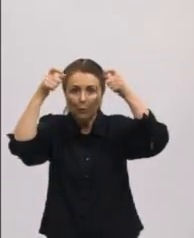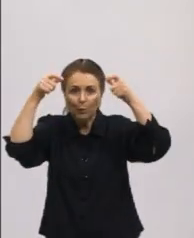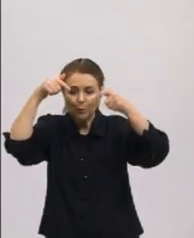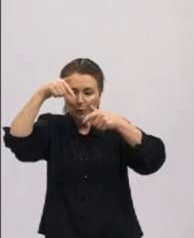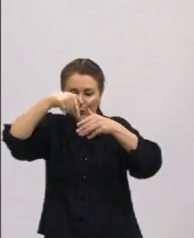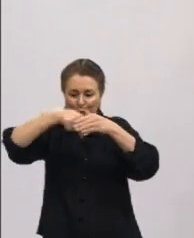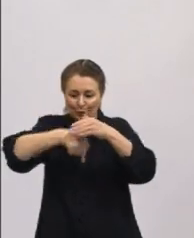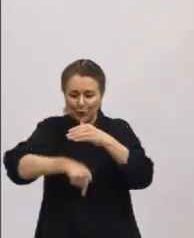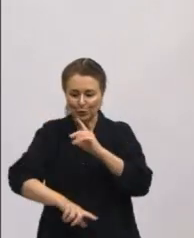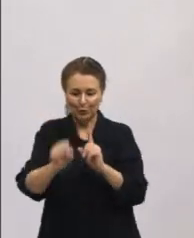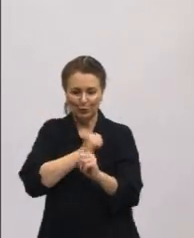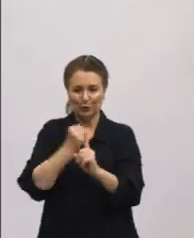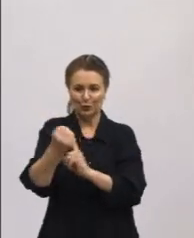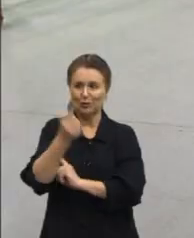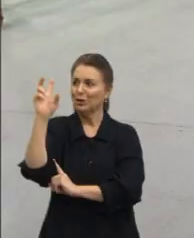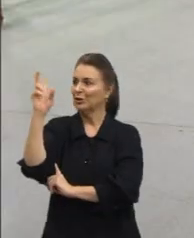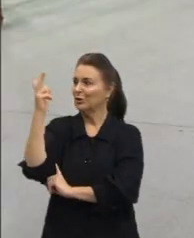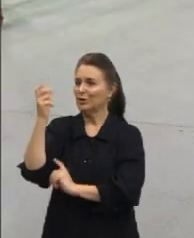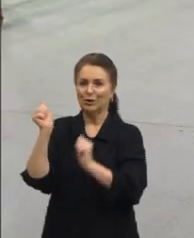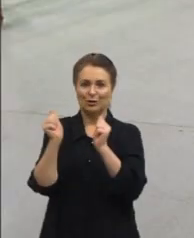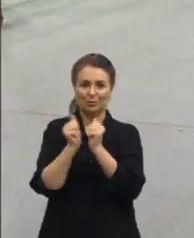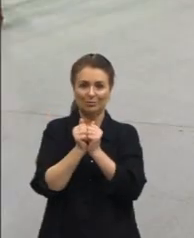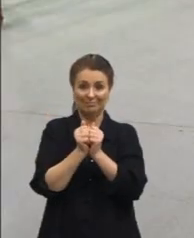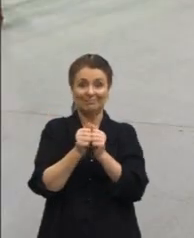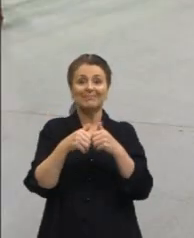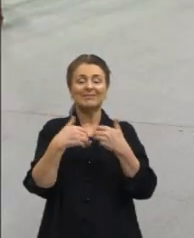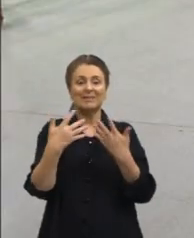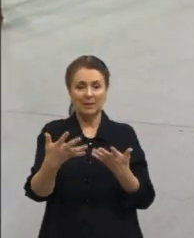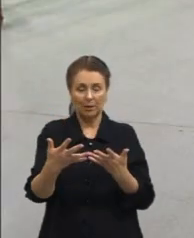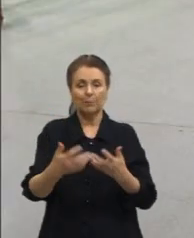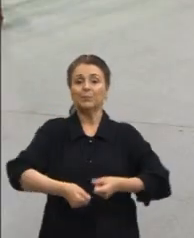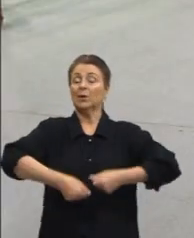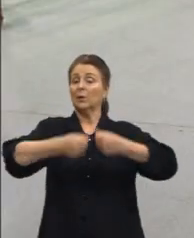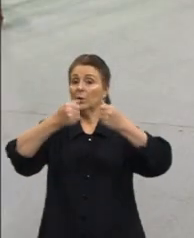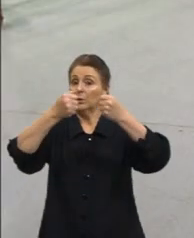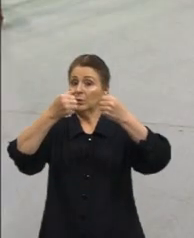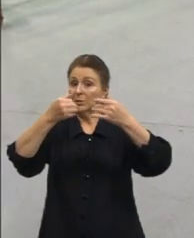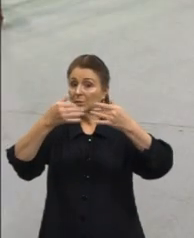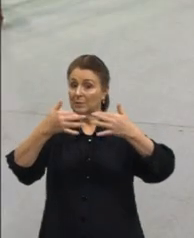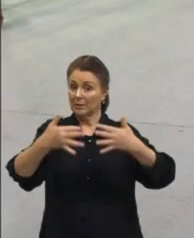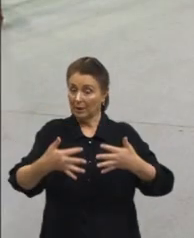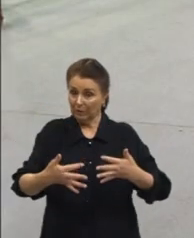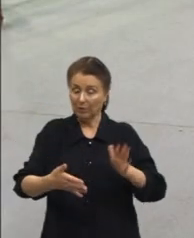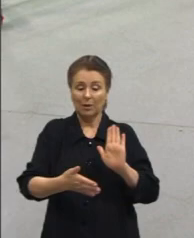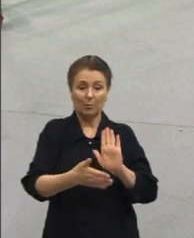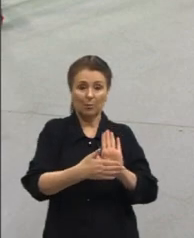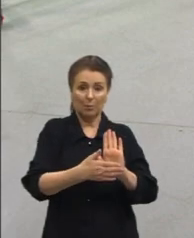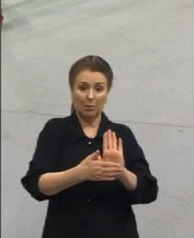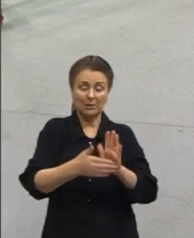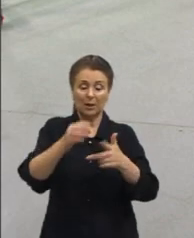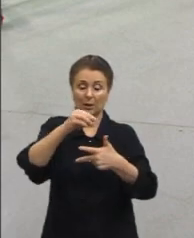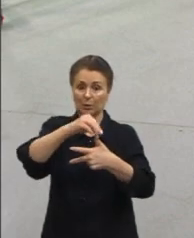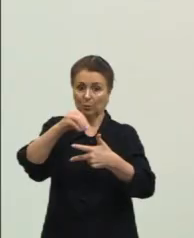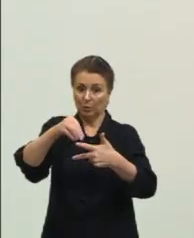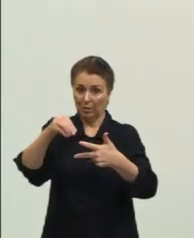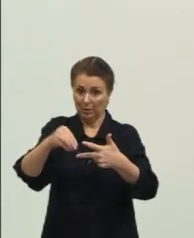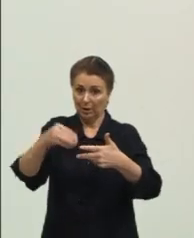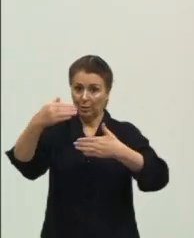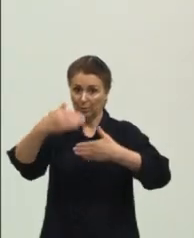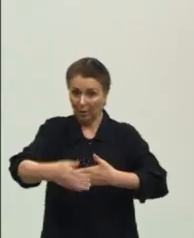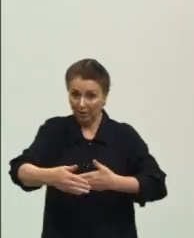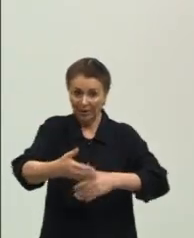da sociologia né clã exatamente aquilo que nós falávamos a proposta do Enem é essa